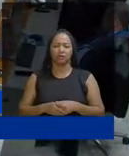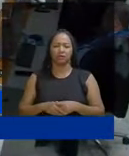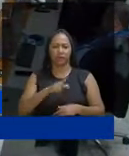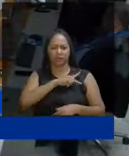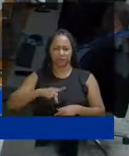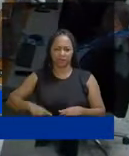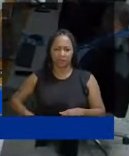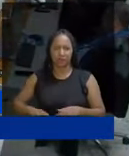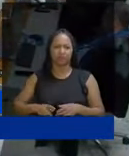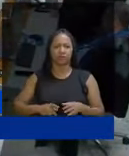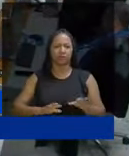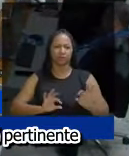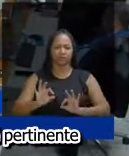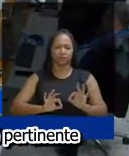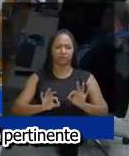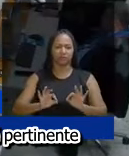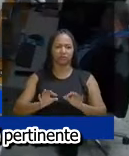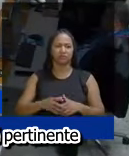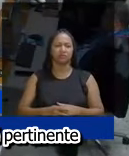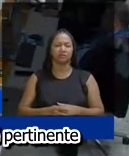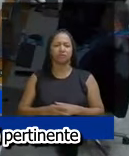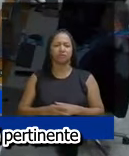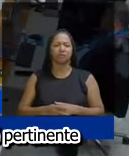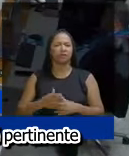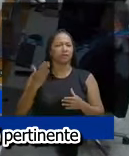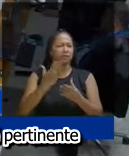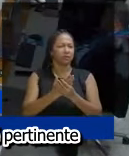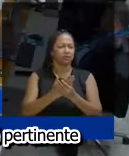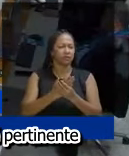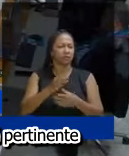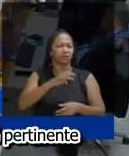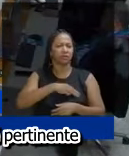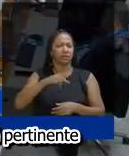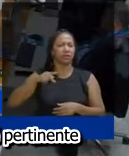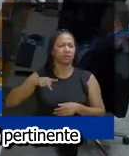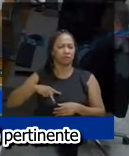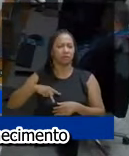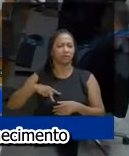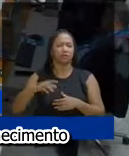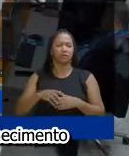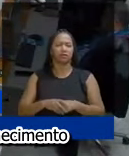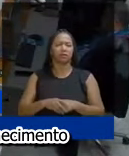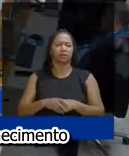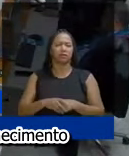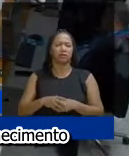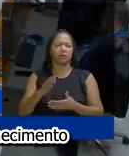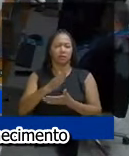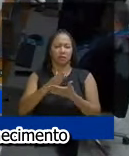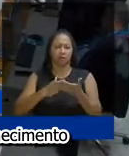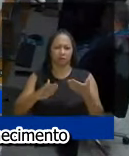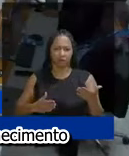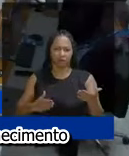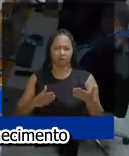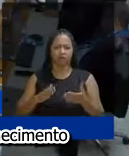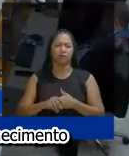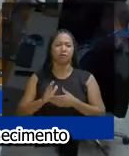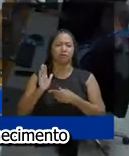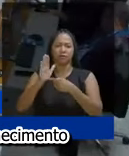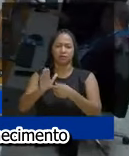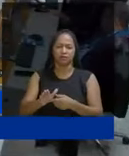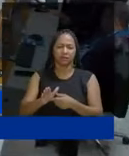não? Por dever de lealdade processual, o Ministério Público entende que é pertinente declinar algumas situações que foram trazidas